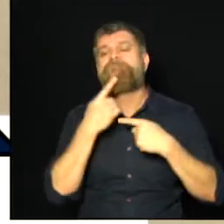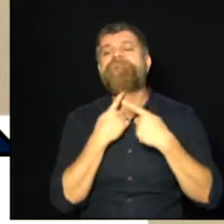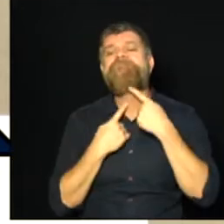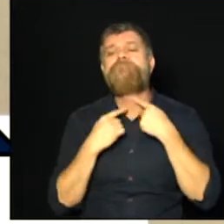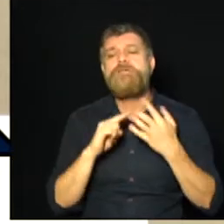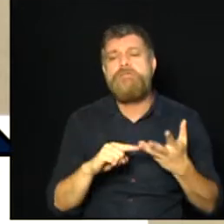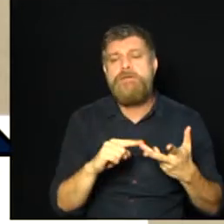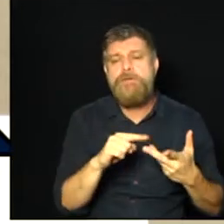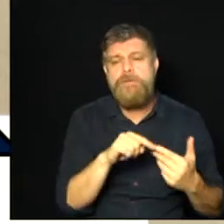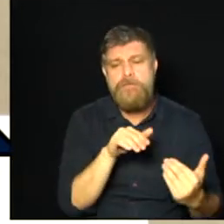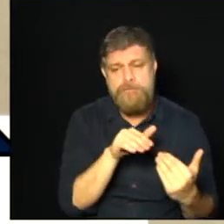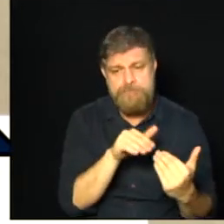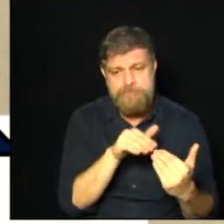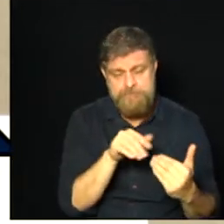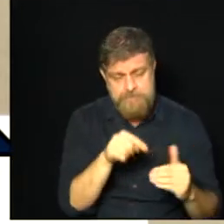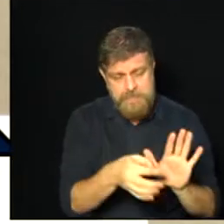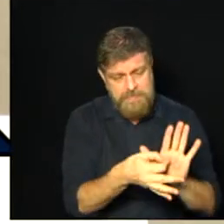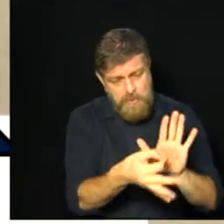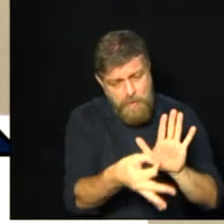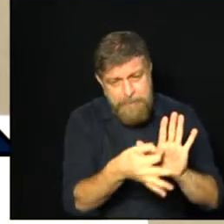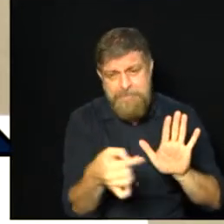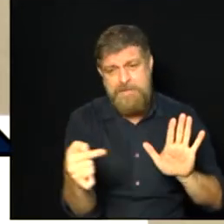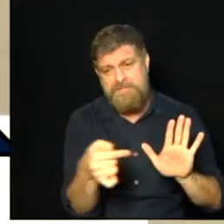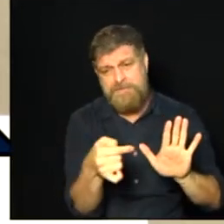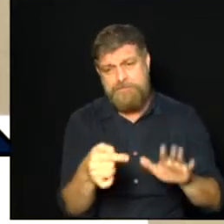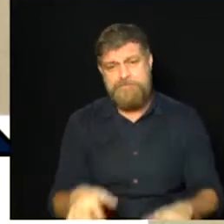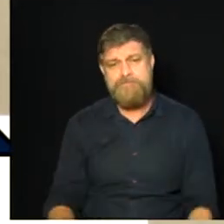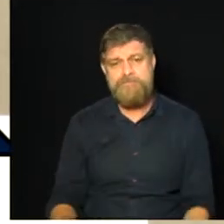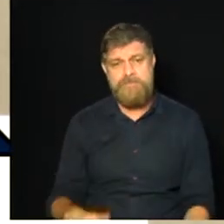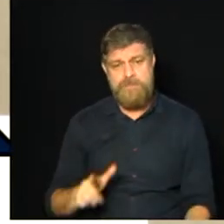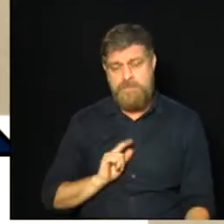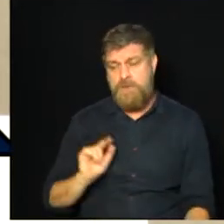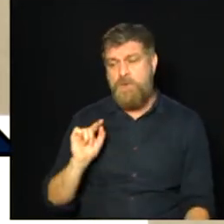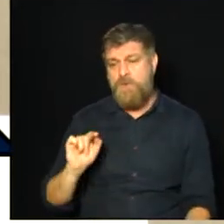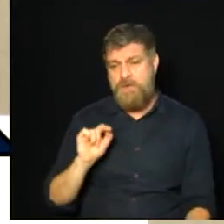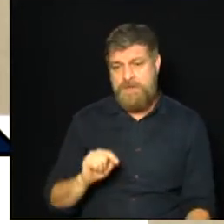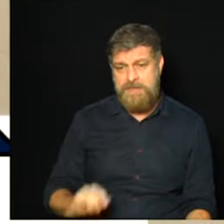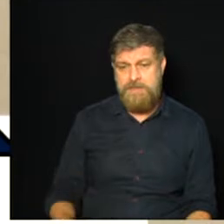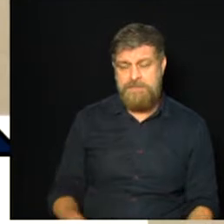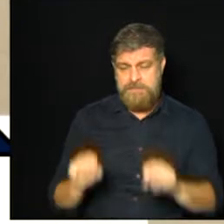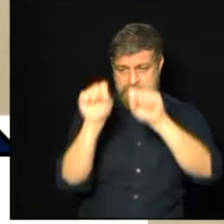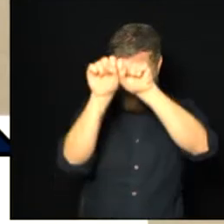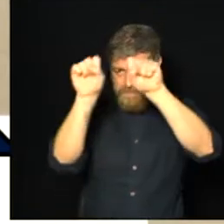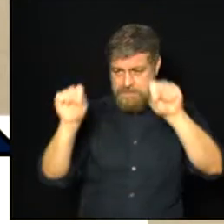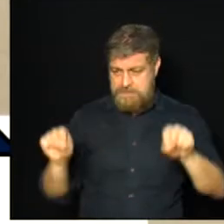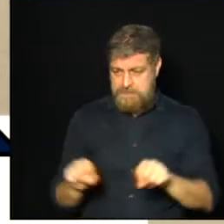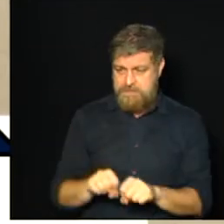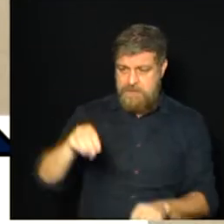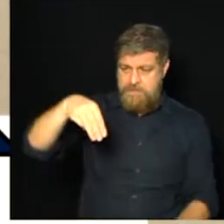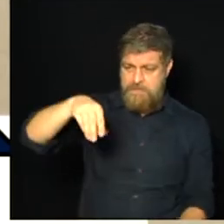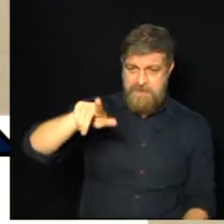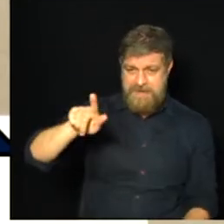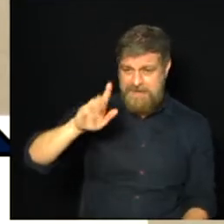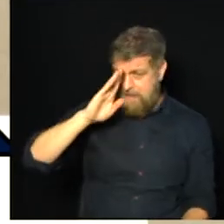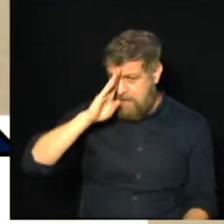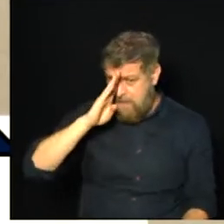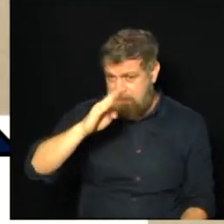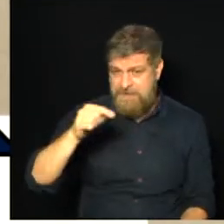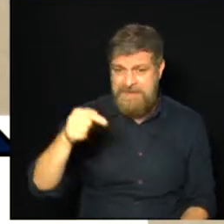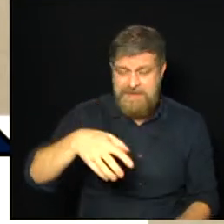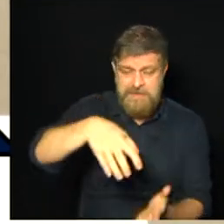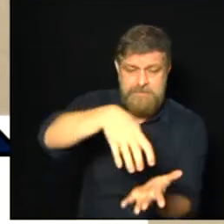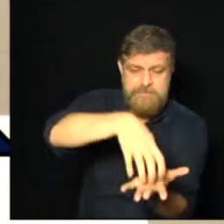e, enfim, as queixas da população com relação a essa pauta, que é a pauta da Rede Margatti, principalmente com relação à UPA do Campo